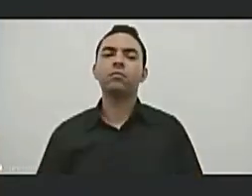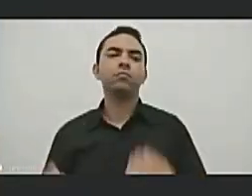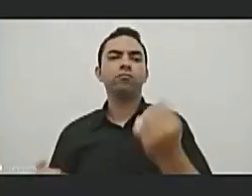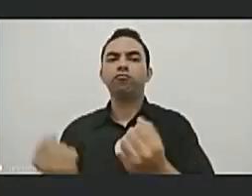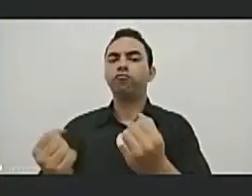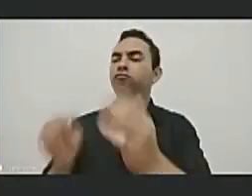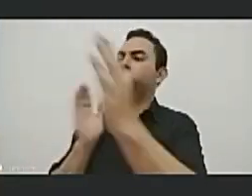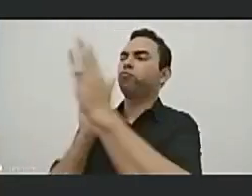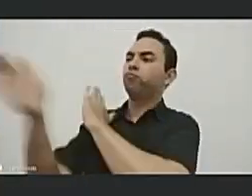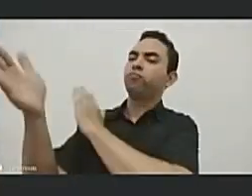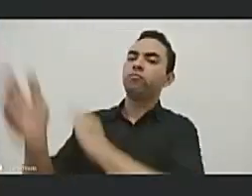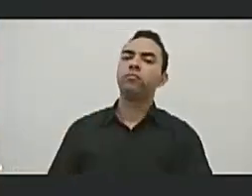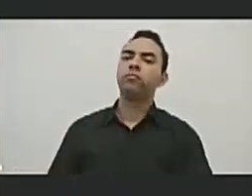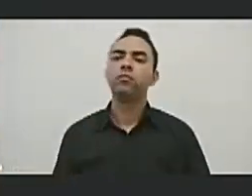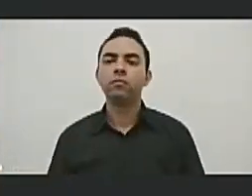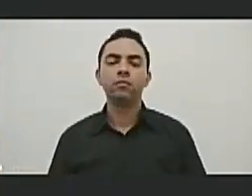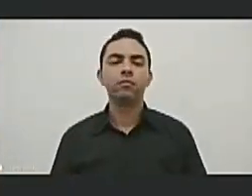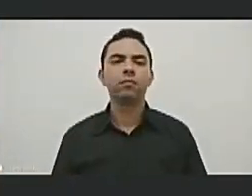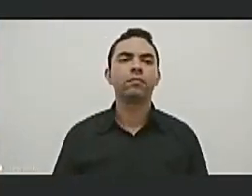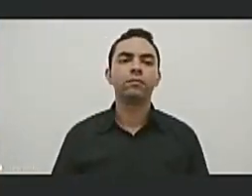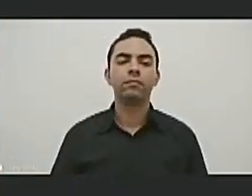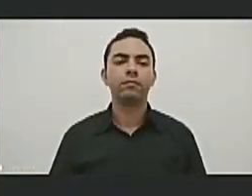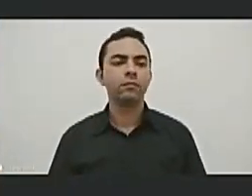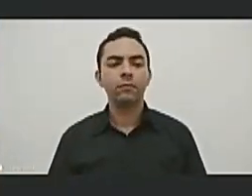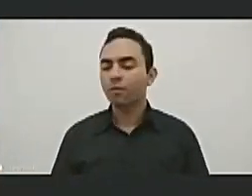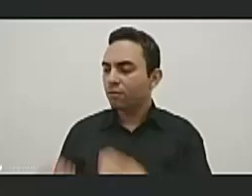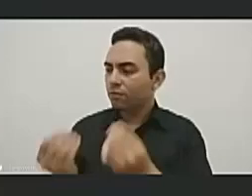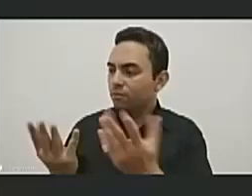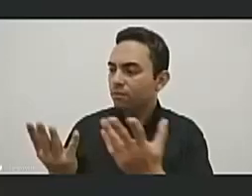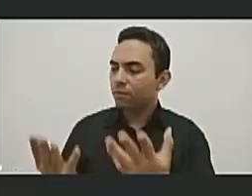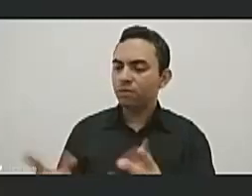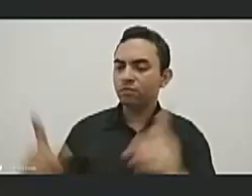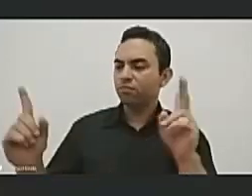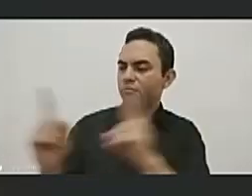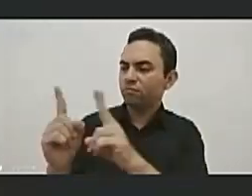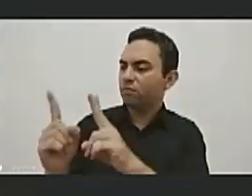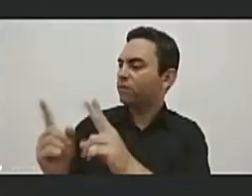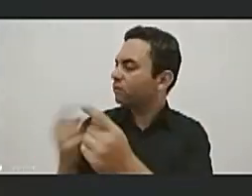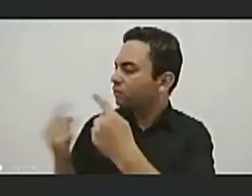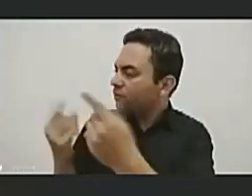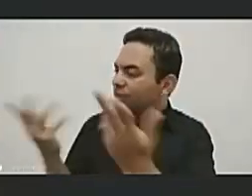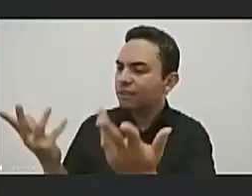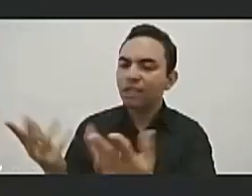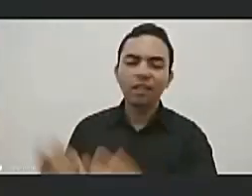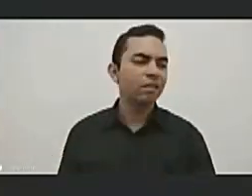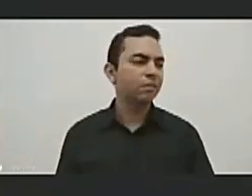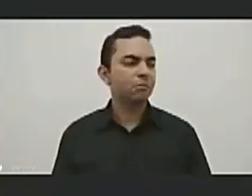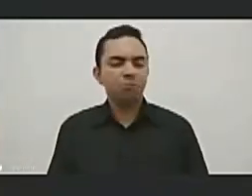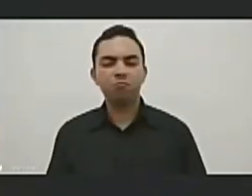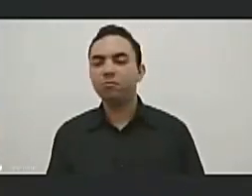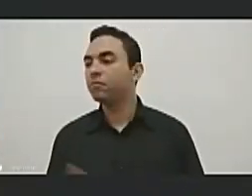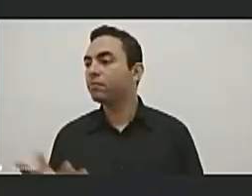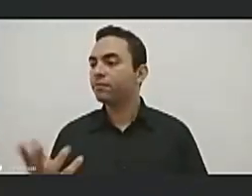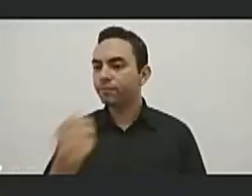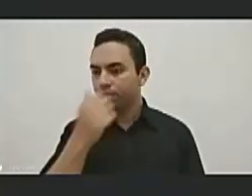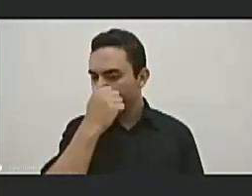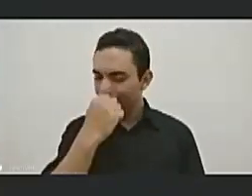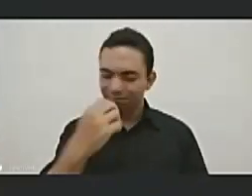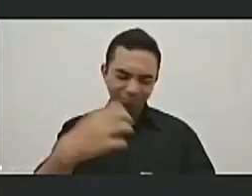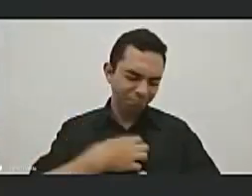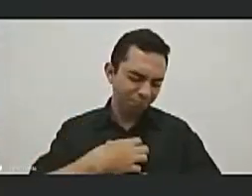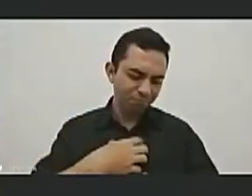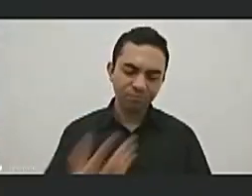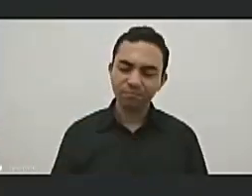partiu então assim não foi falta de informação estava direcionada no centro de um município sendo